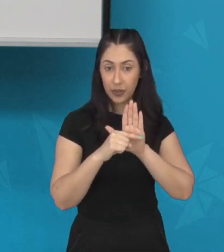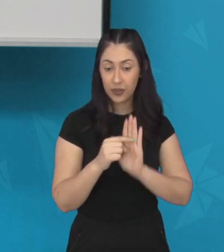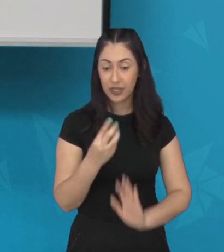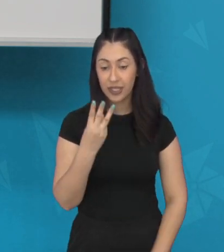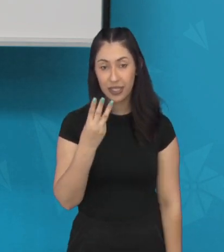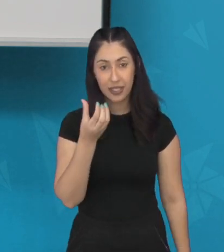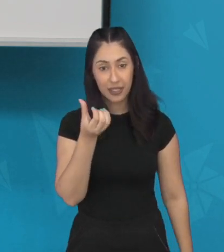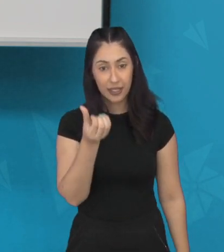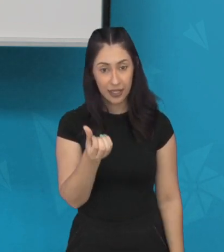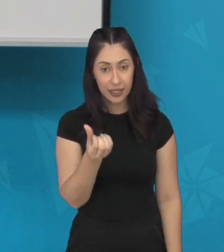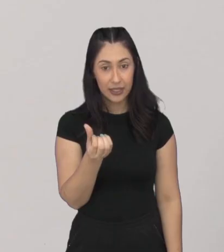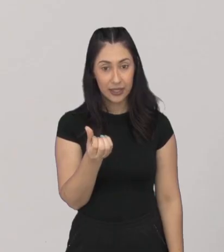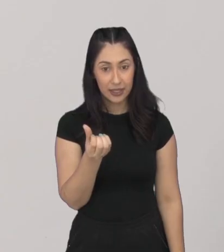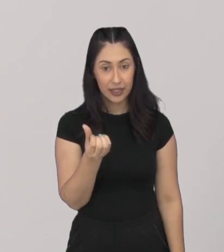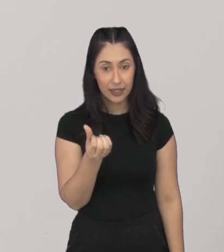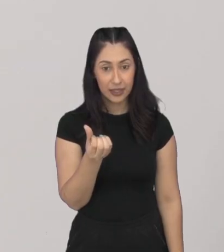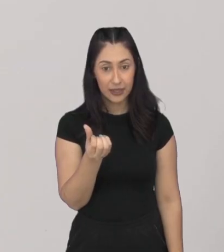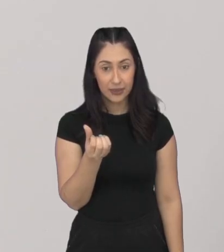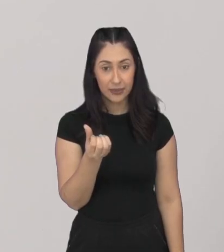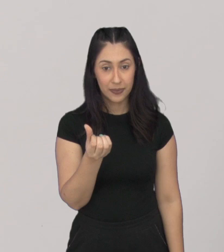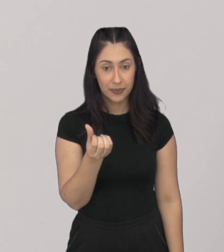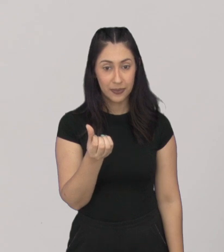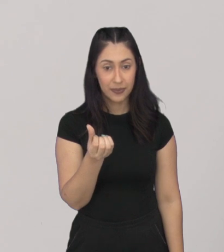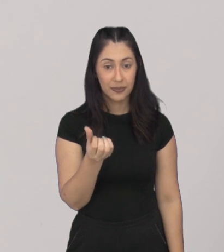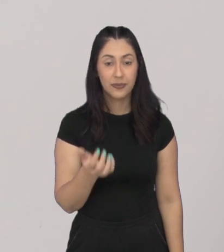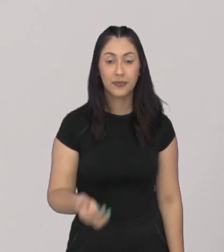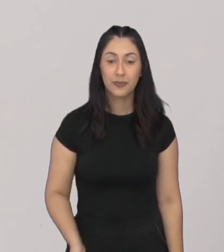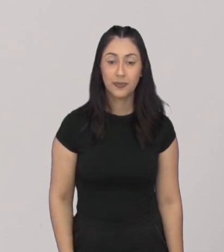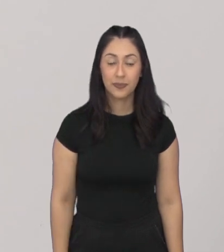subtrai então 36 gramas de água,